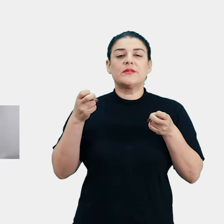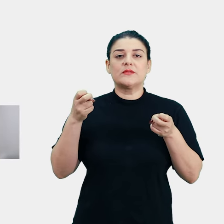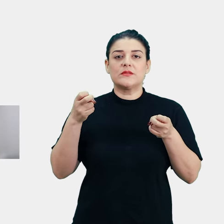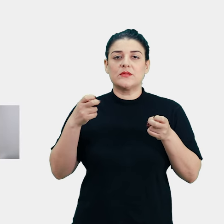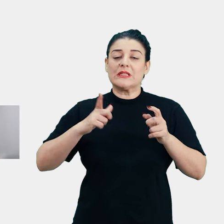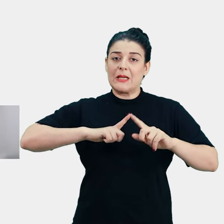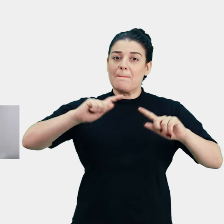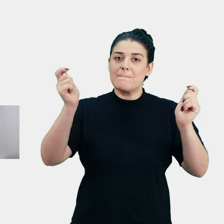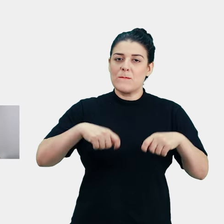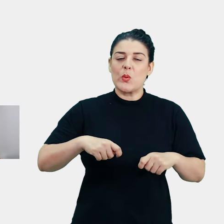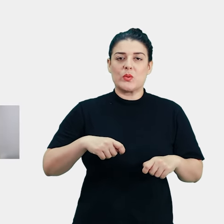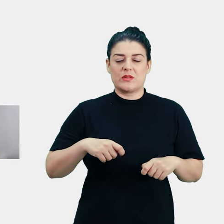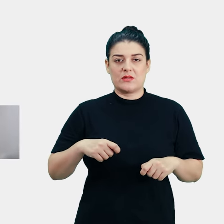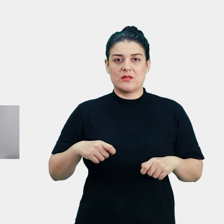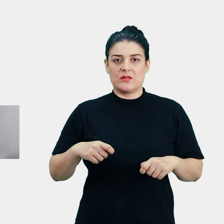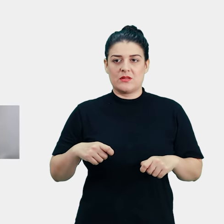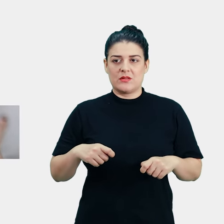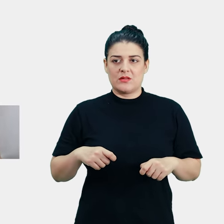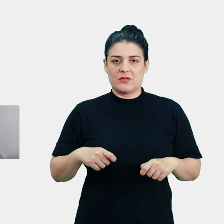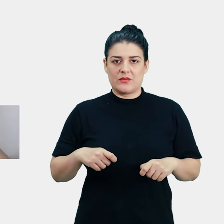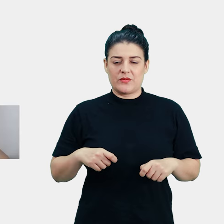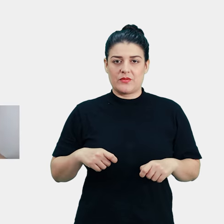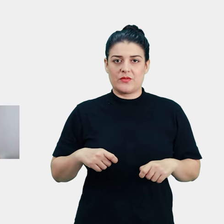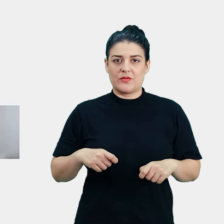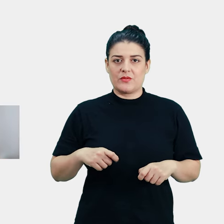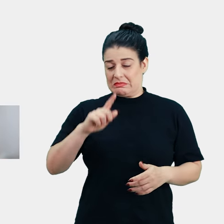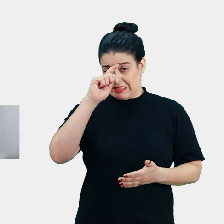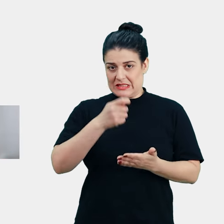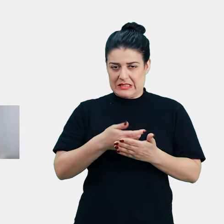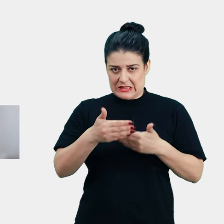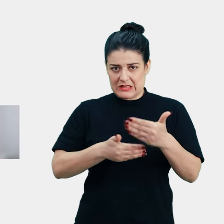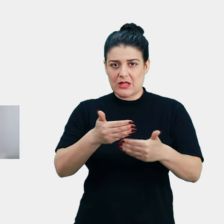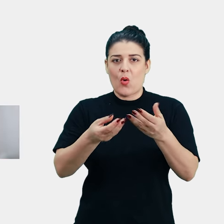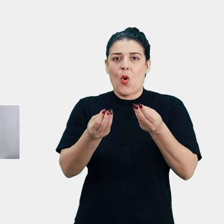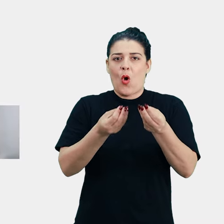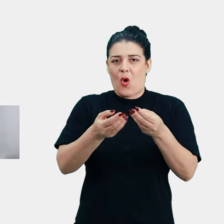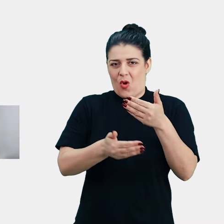o potencial aí desses óleos essenciais